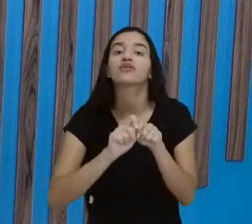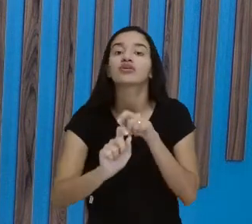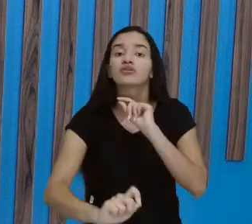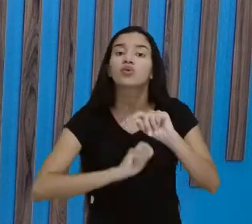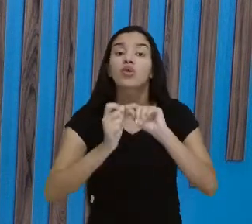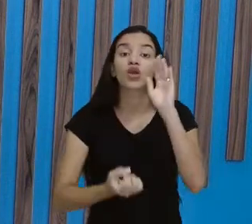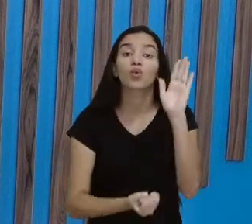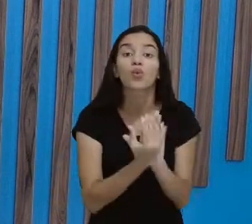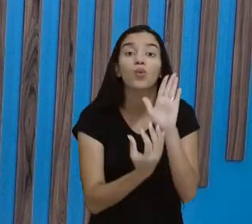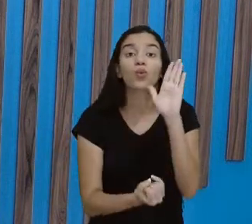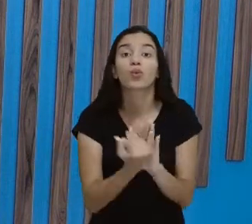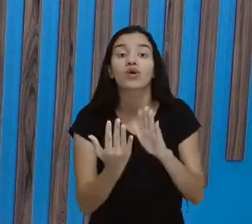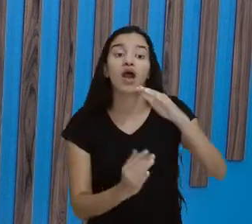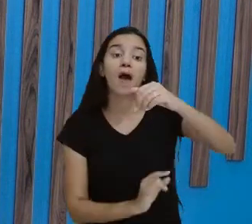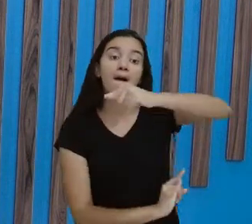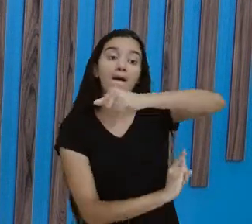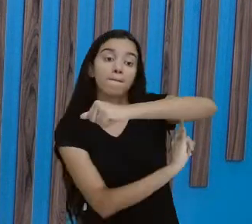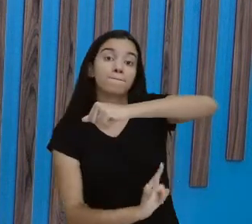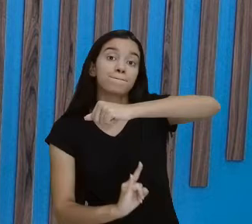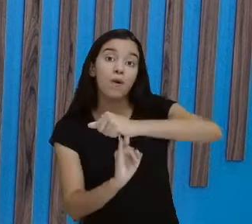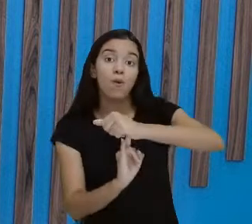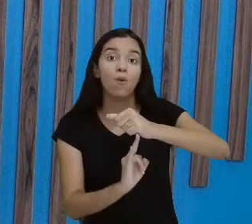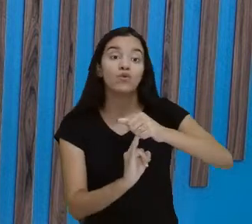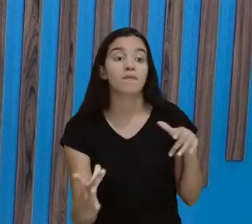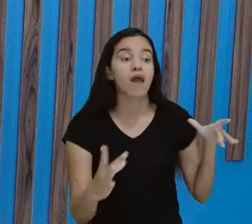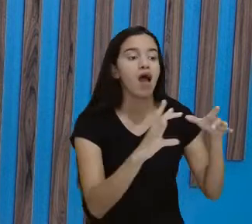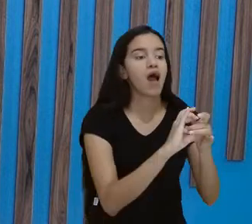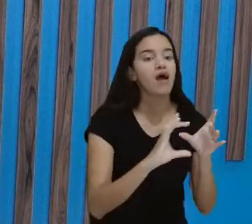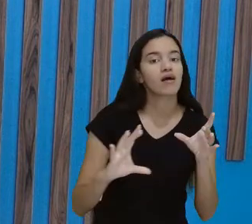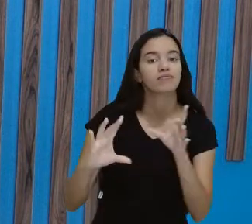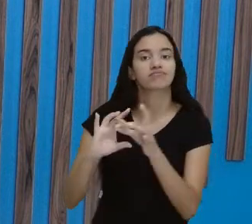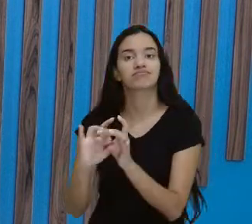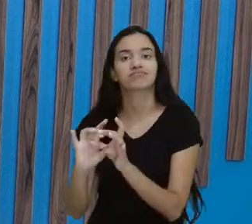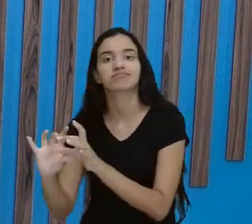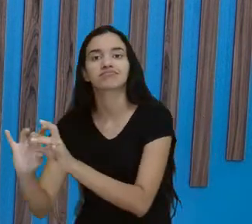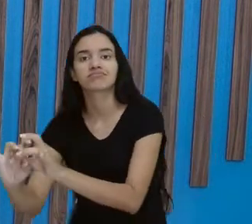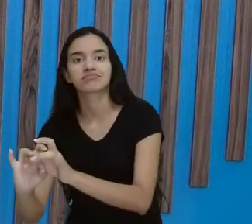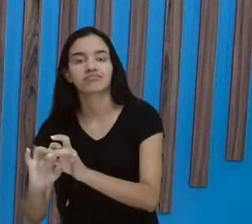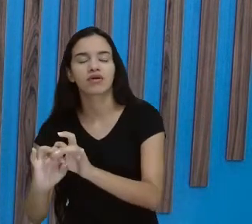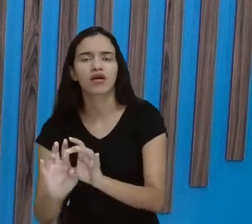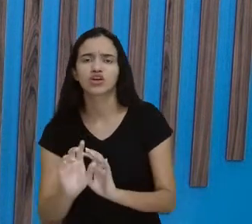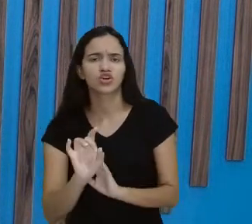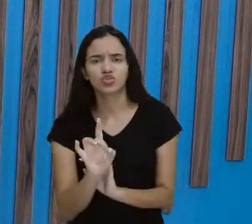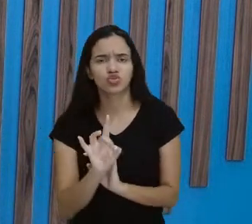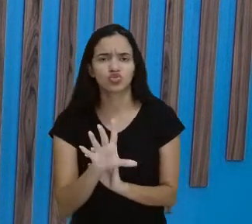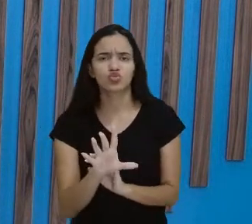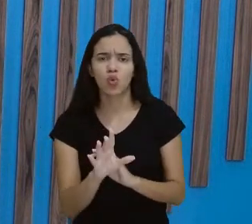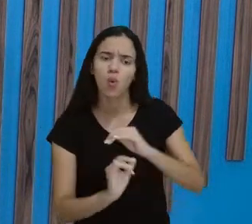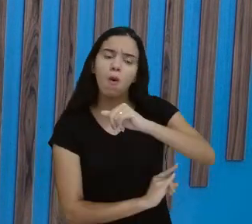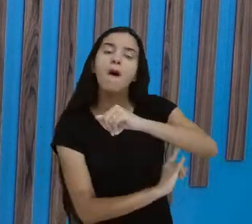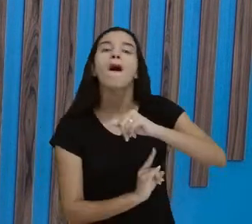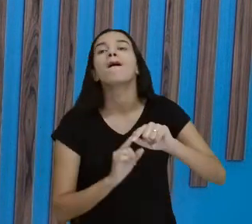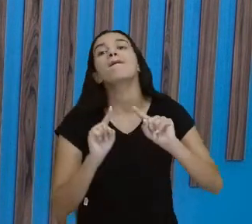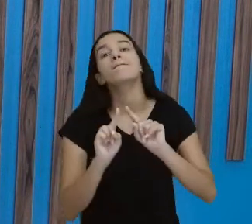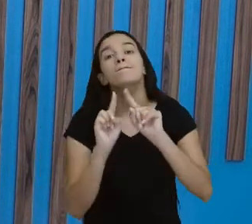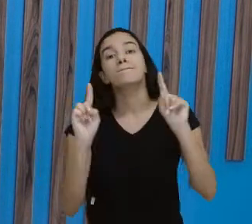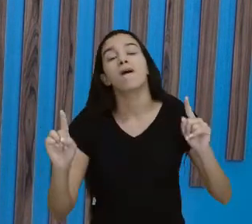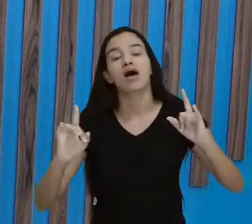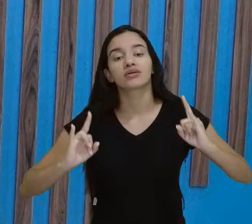construídas pontes para interligar essas pequenas ilhas. Então, não somente pontes, mas